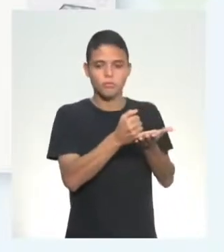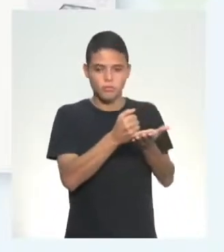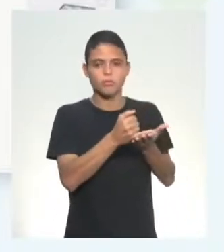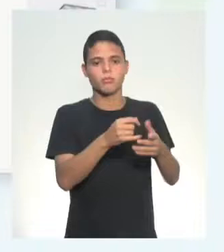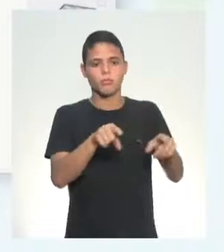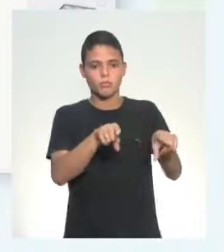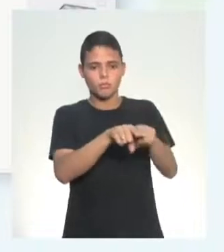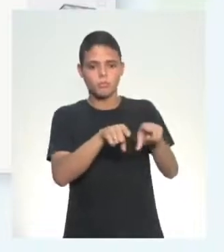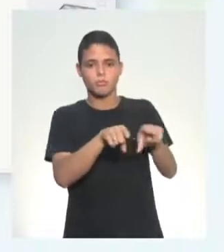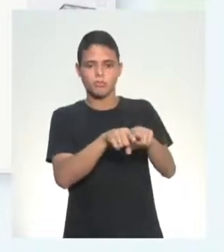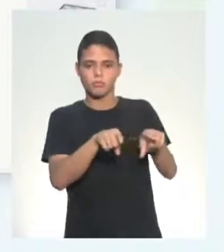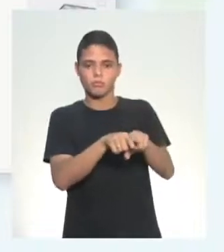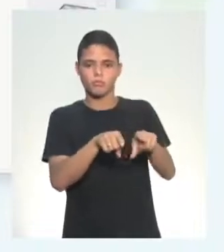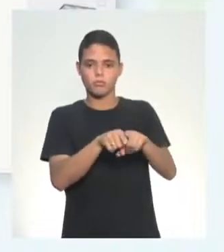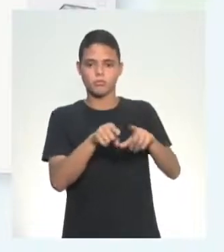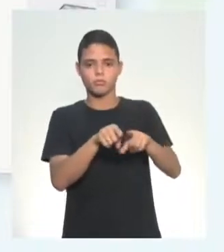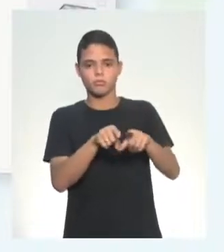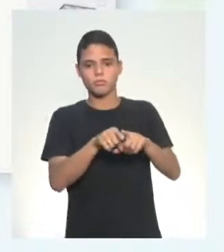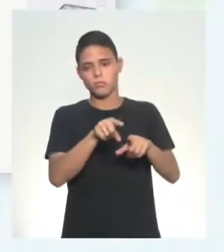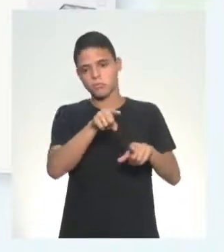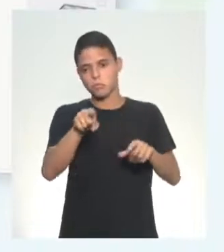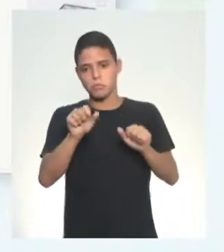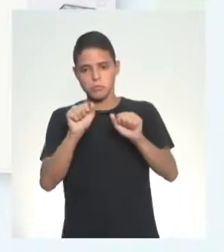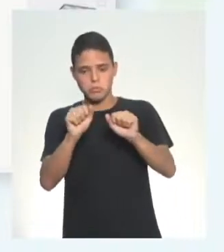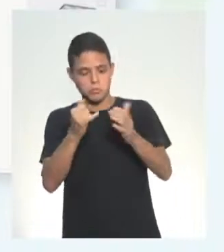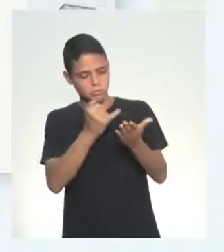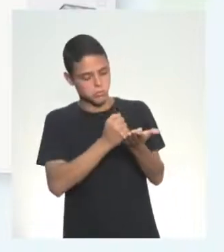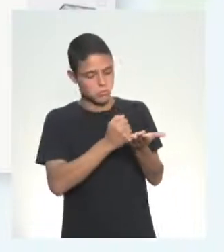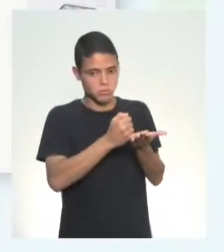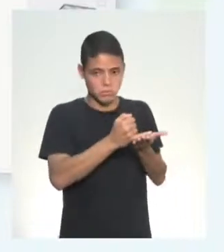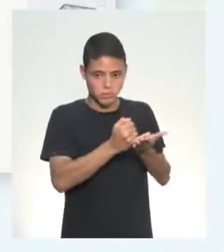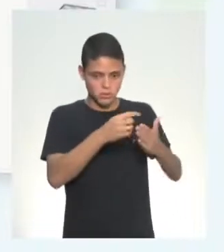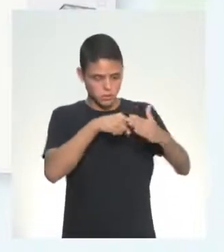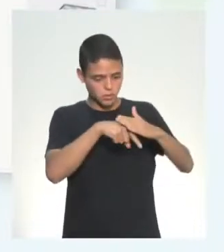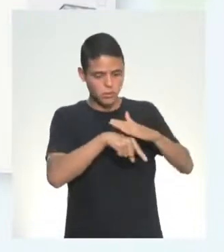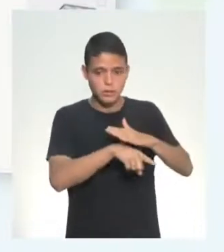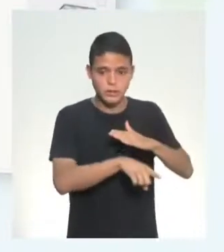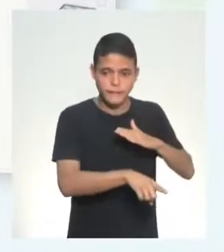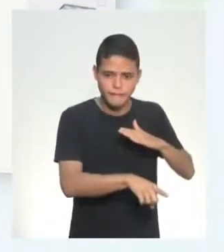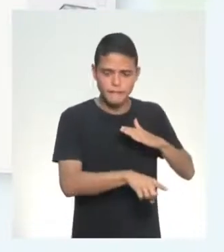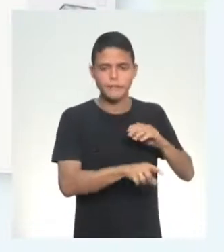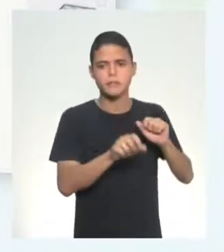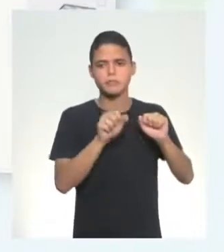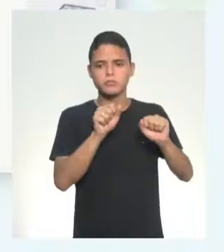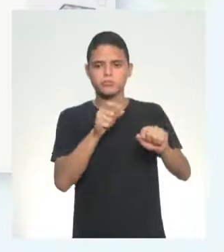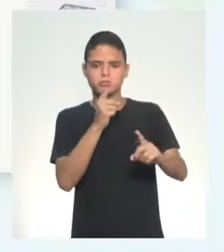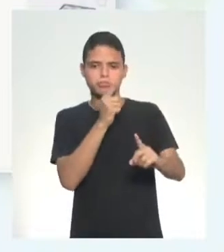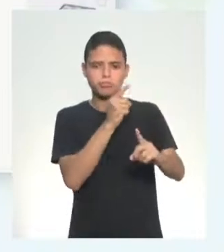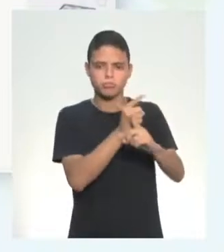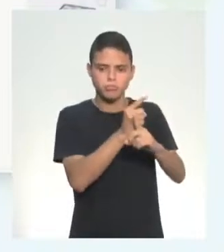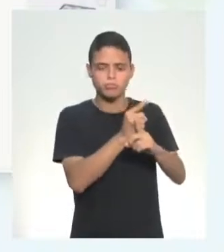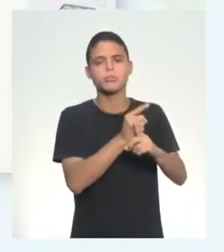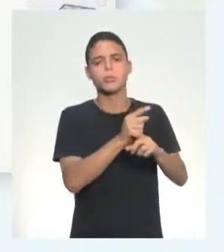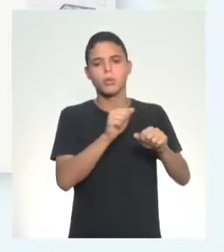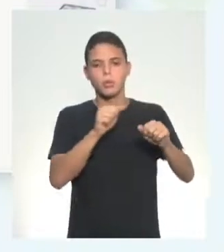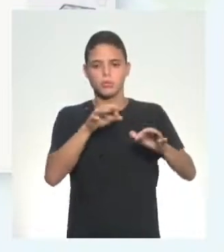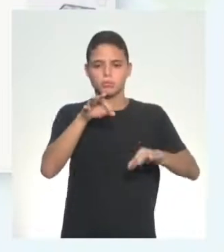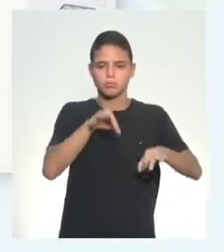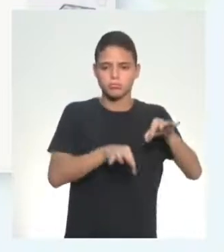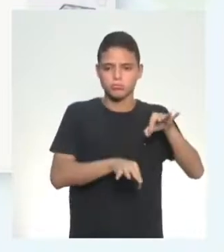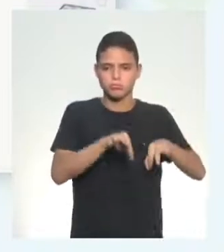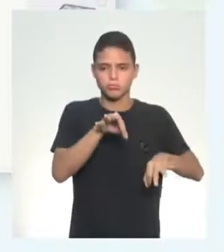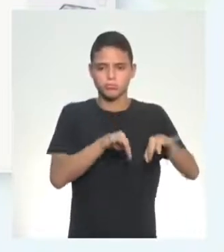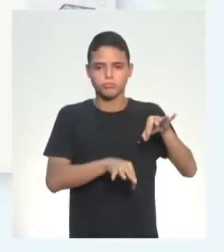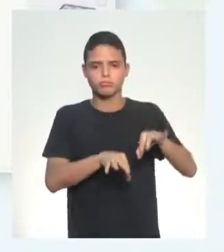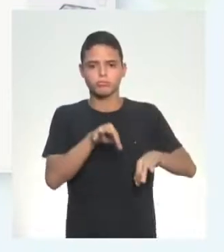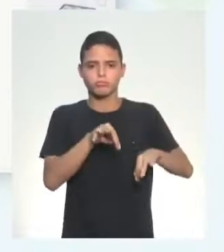Ainda abaixo de visualização inicial você tem ajustar tudo à vista. Então, se você estiver com um projeto que está